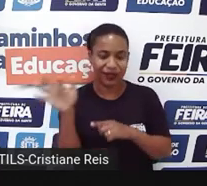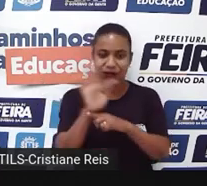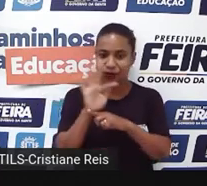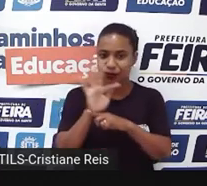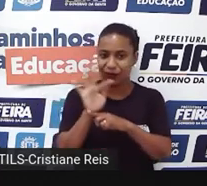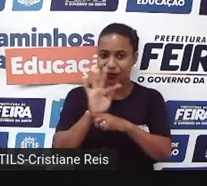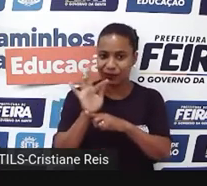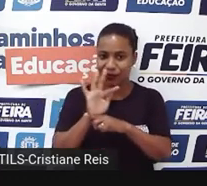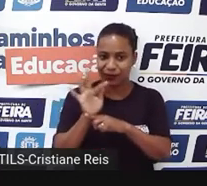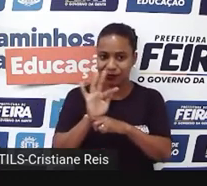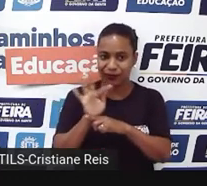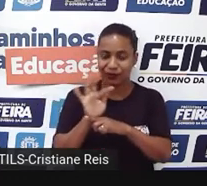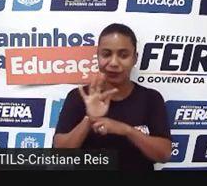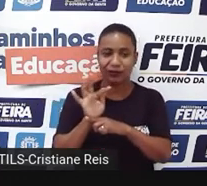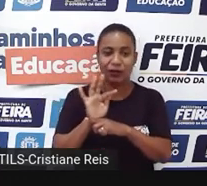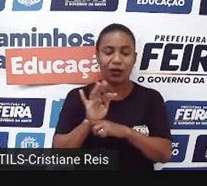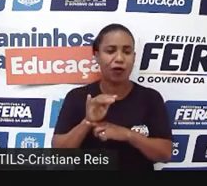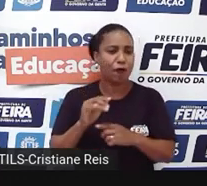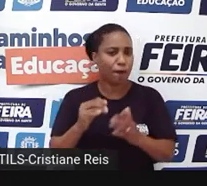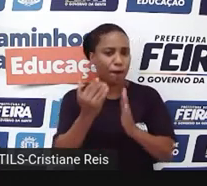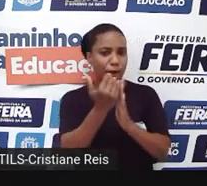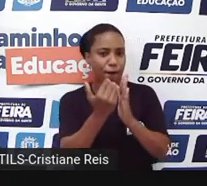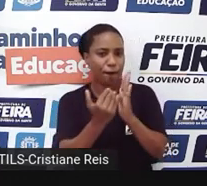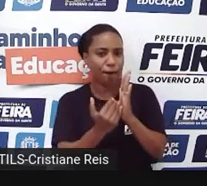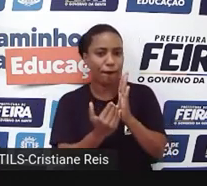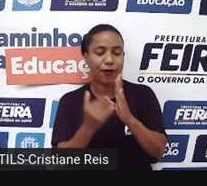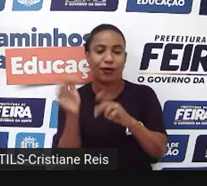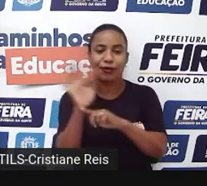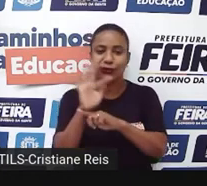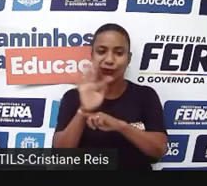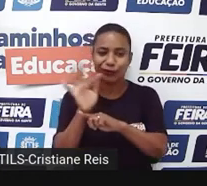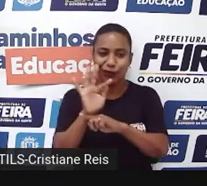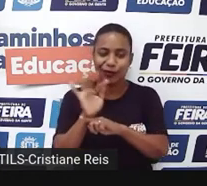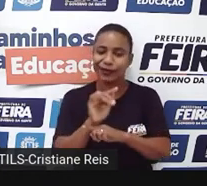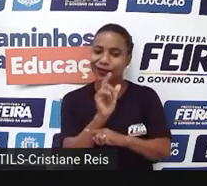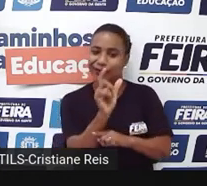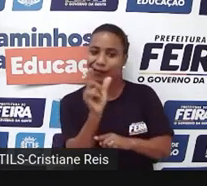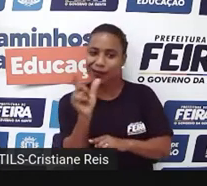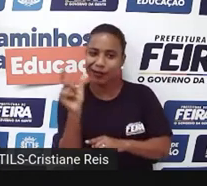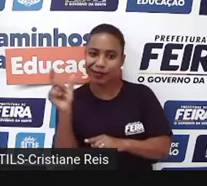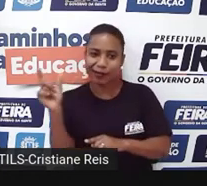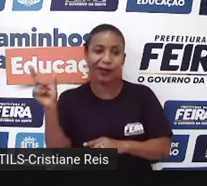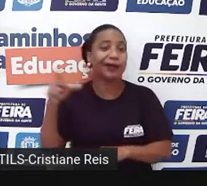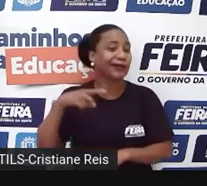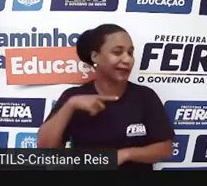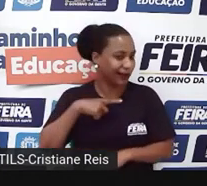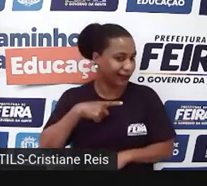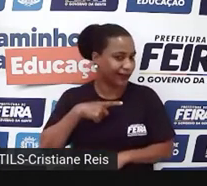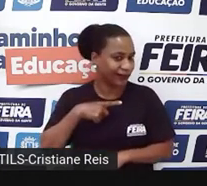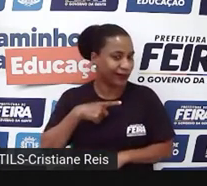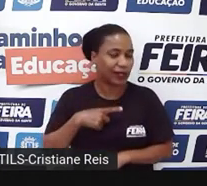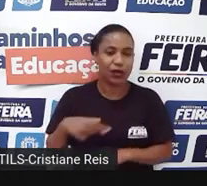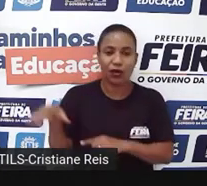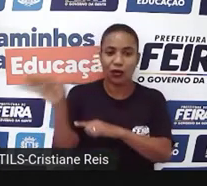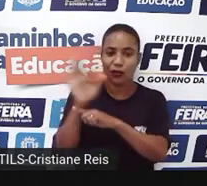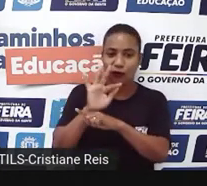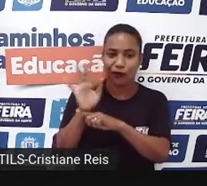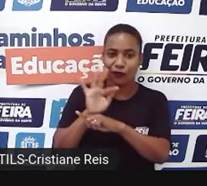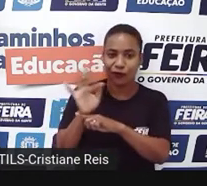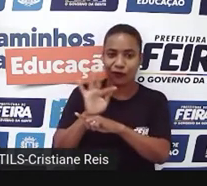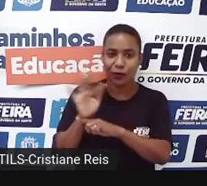filme, não é? Das versões do filme do Transformers. Então aqui nos diz o seguinte, que o filme apresentará